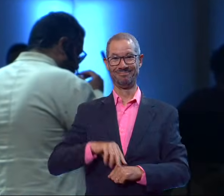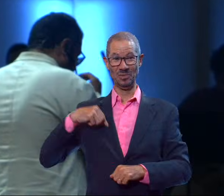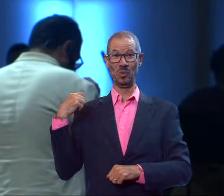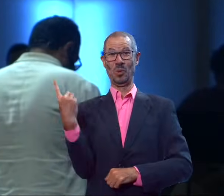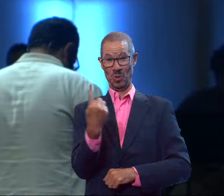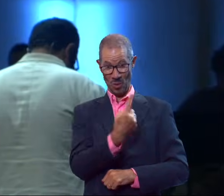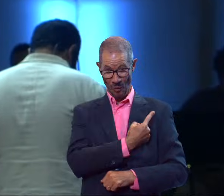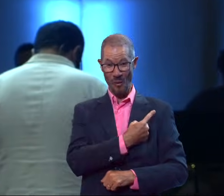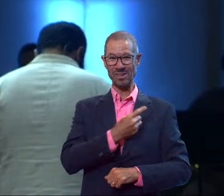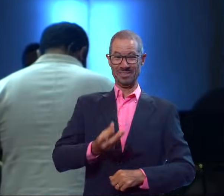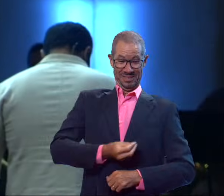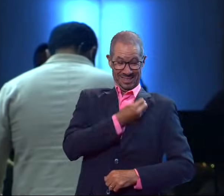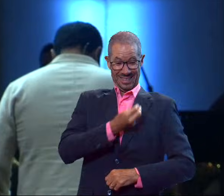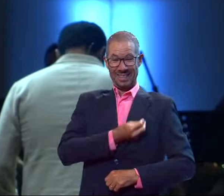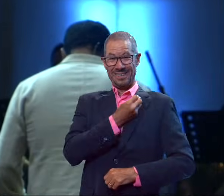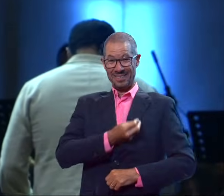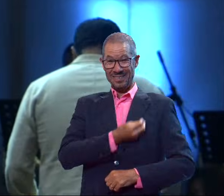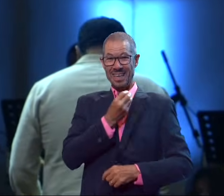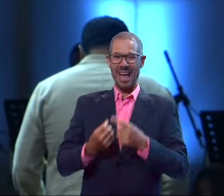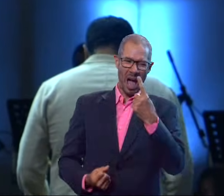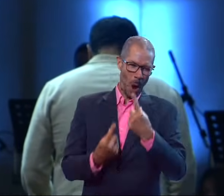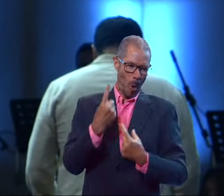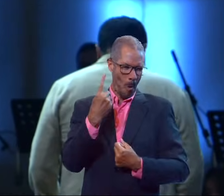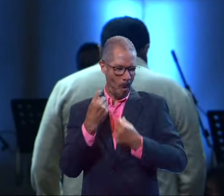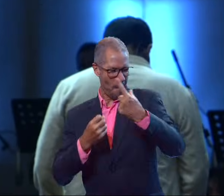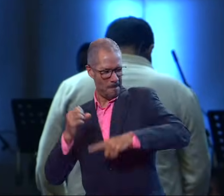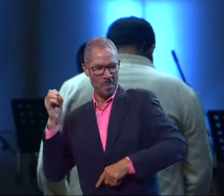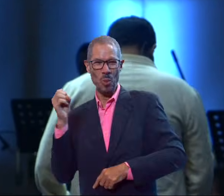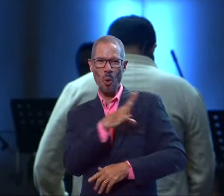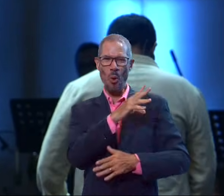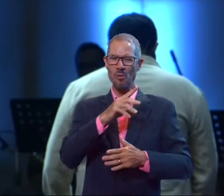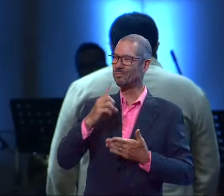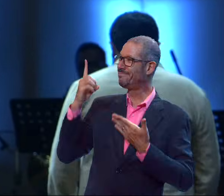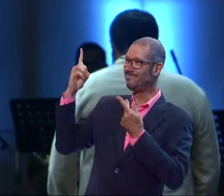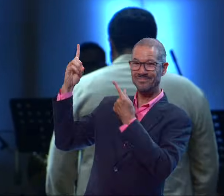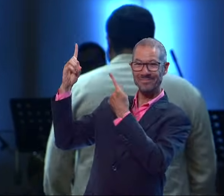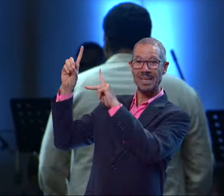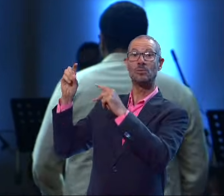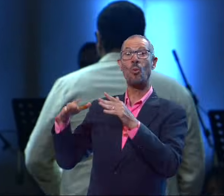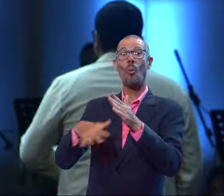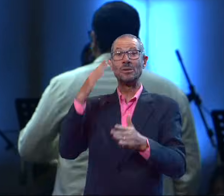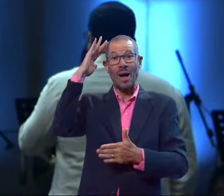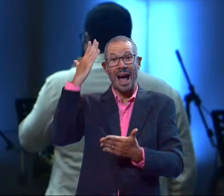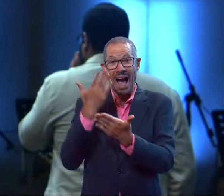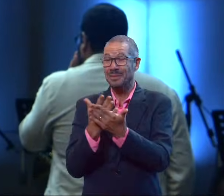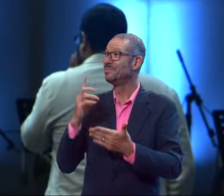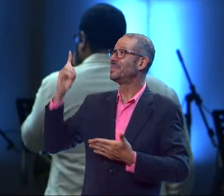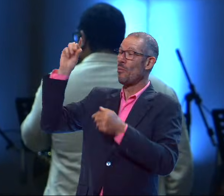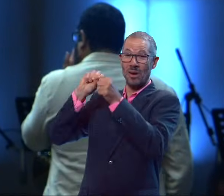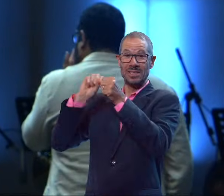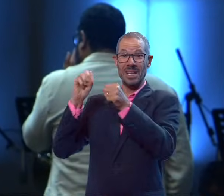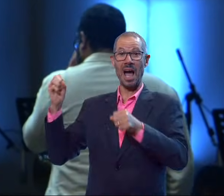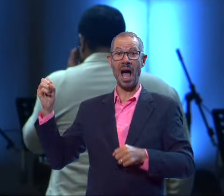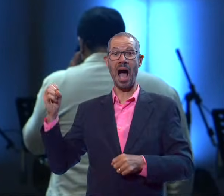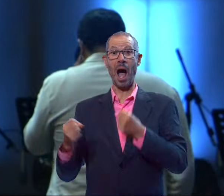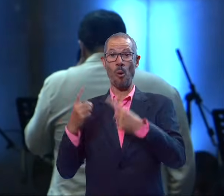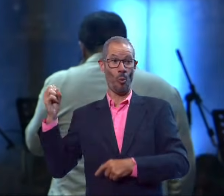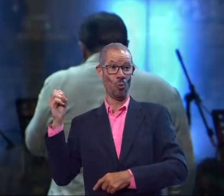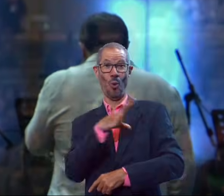Nós vamos viver algo novo de Deus. Quantos creem que Deus quer fazer algo